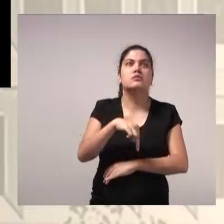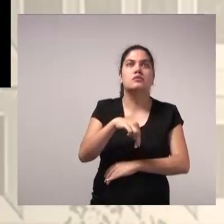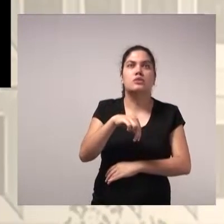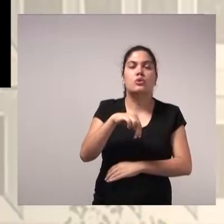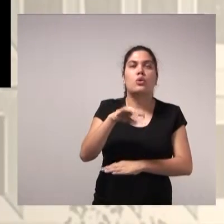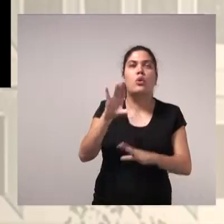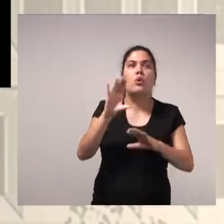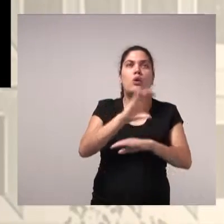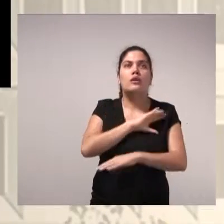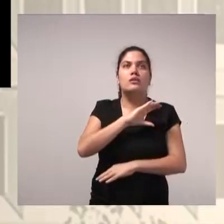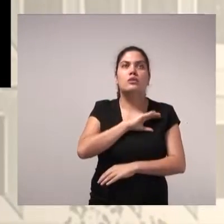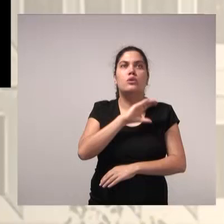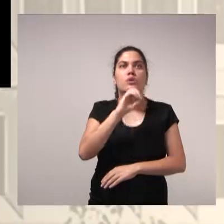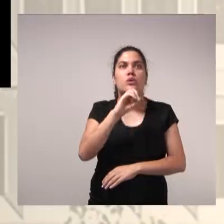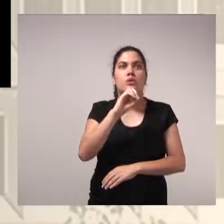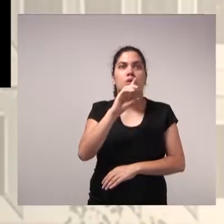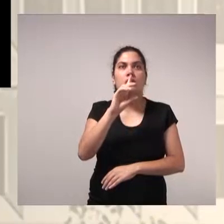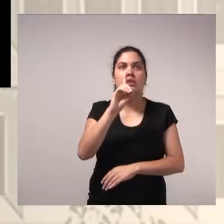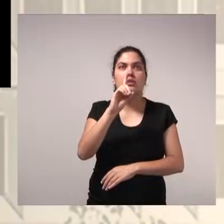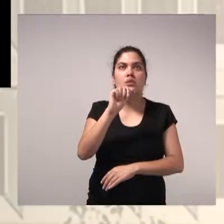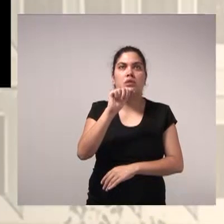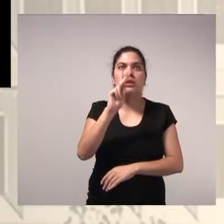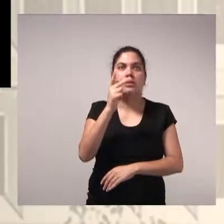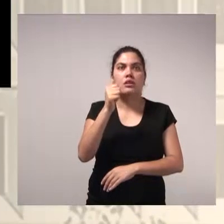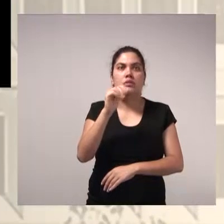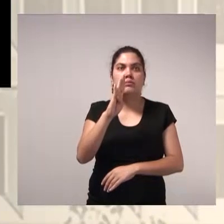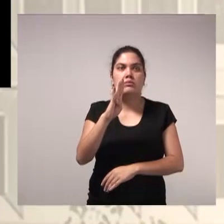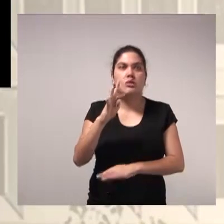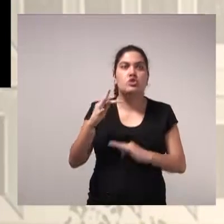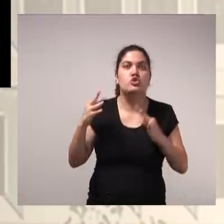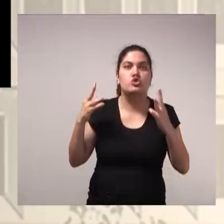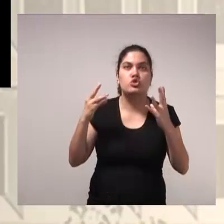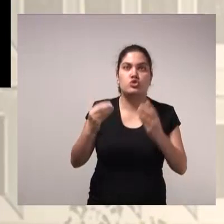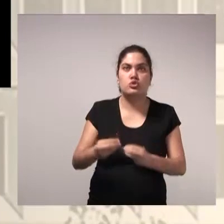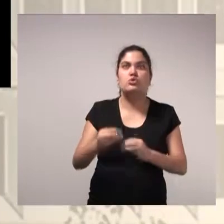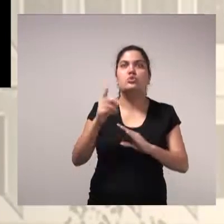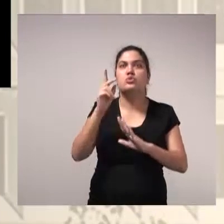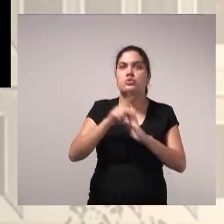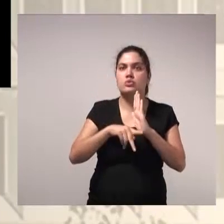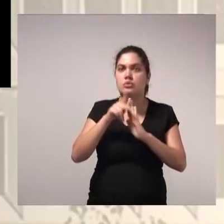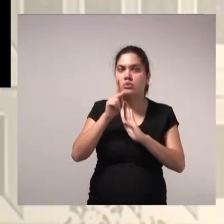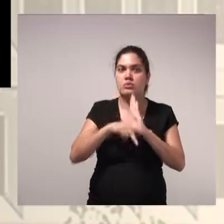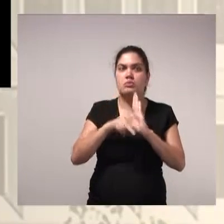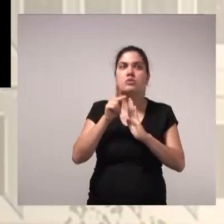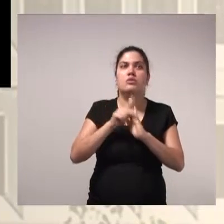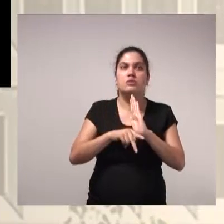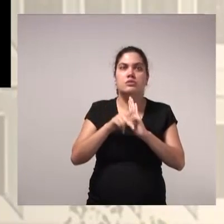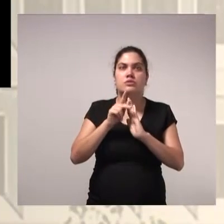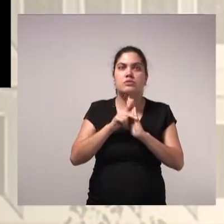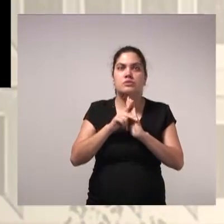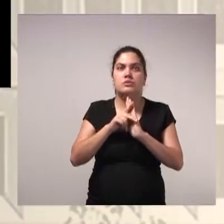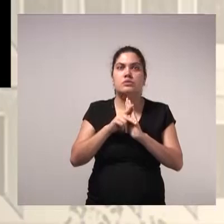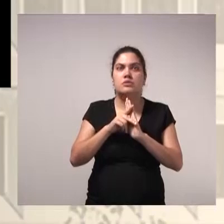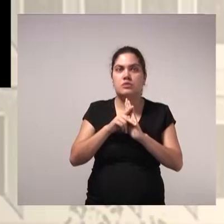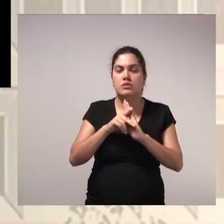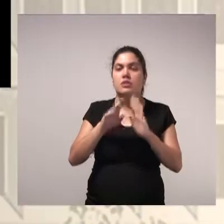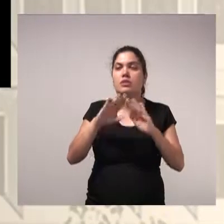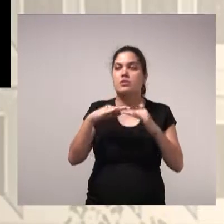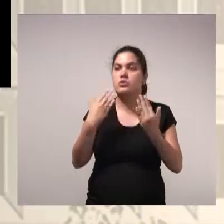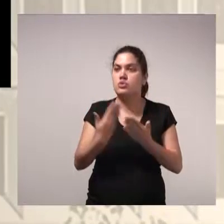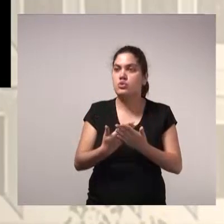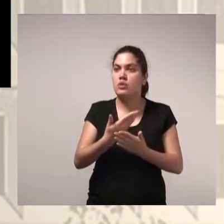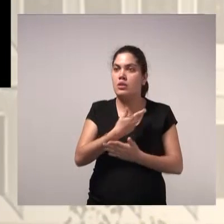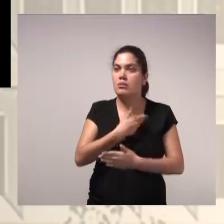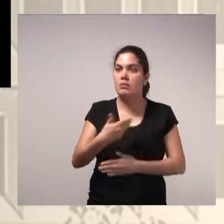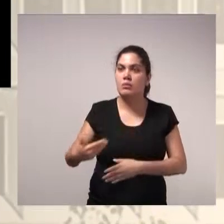que instituiu a obrigatoriedade de que todos os projetos das instituições públicas